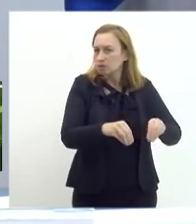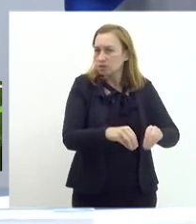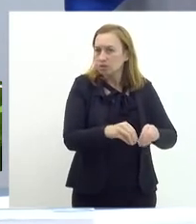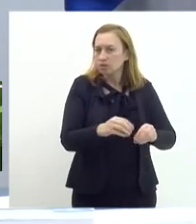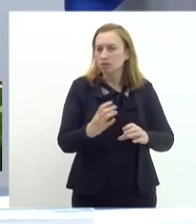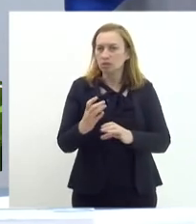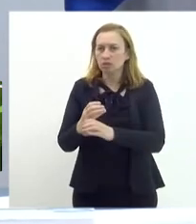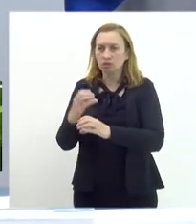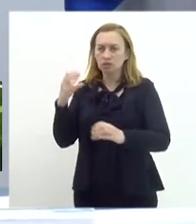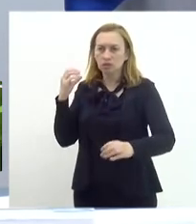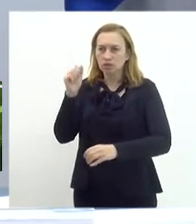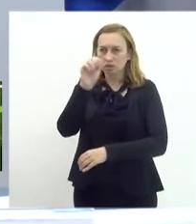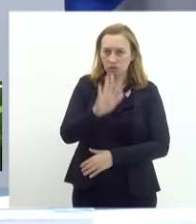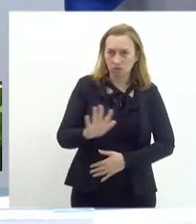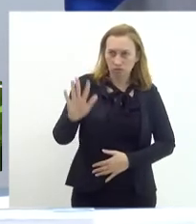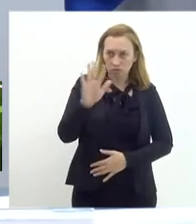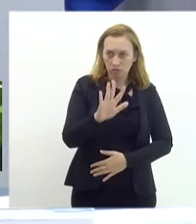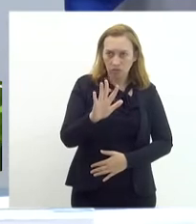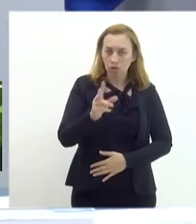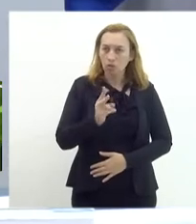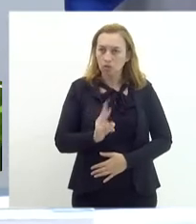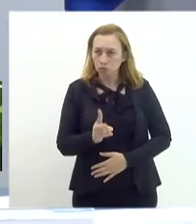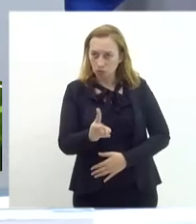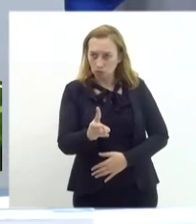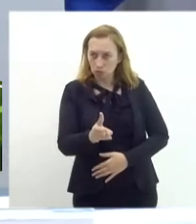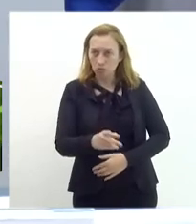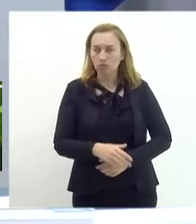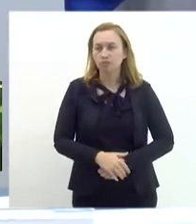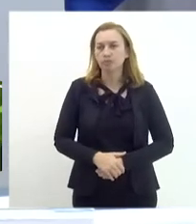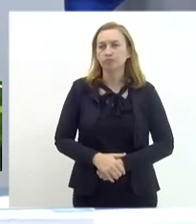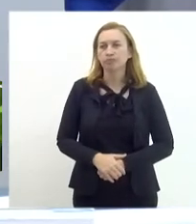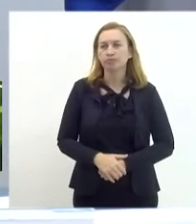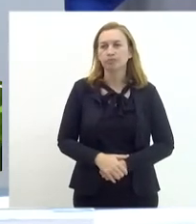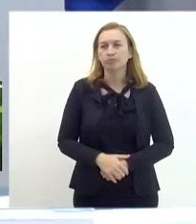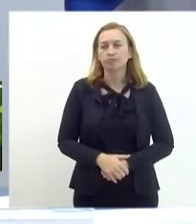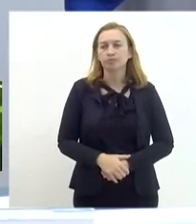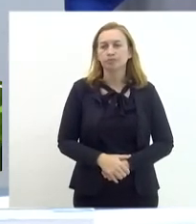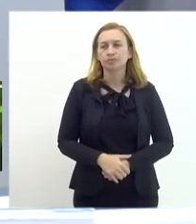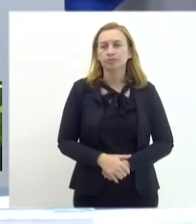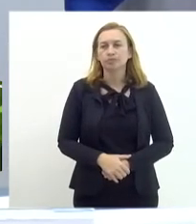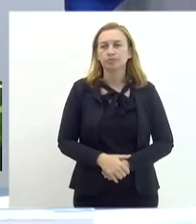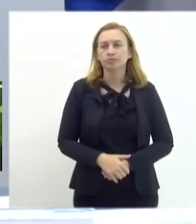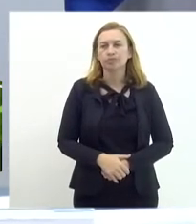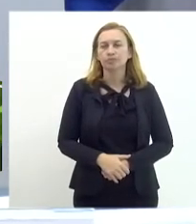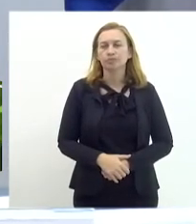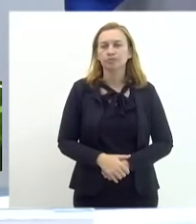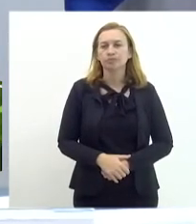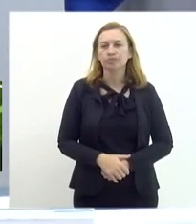Continuo.